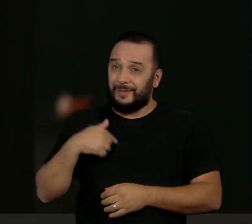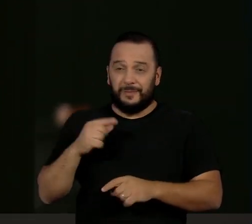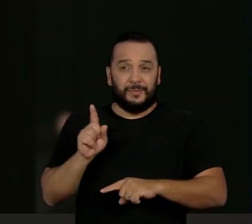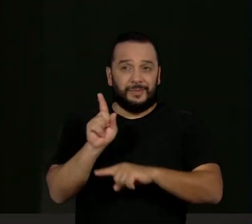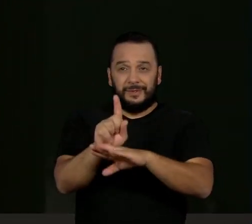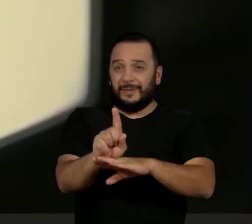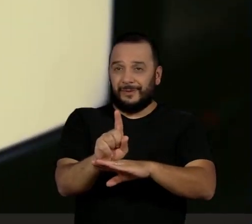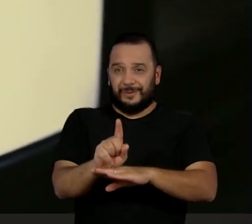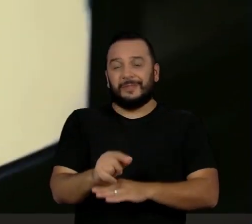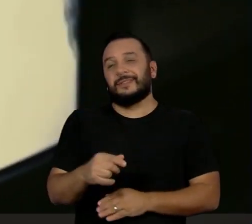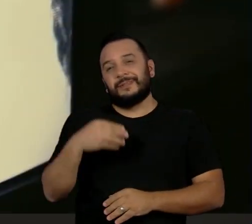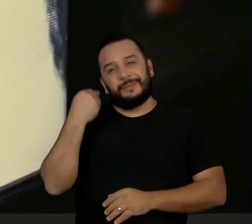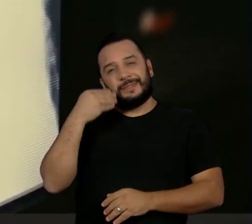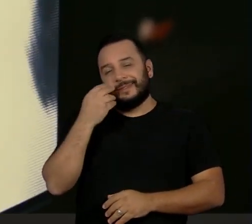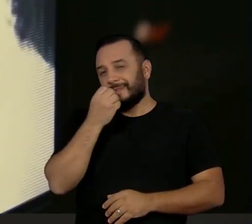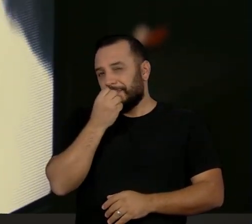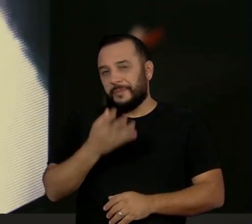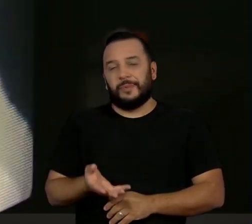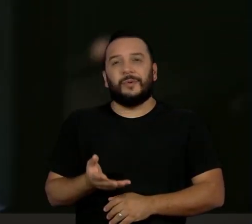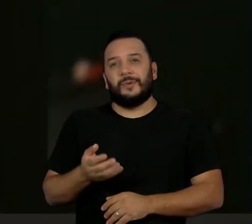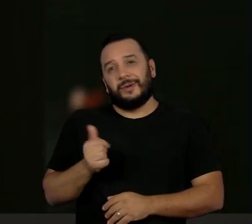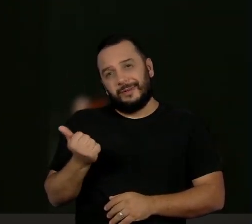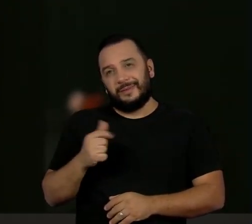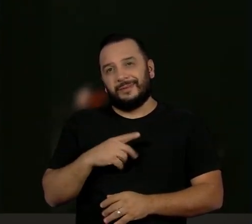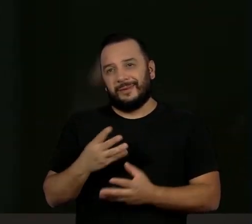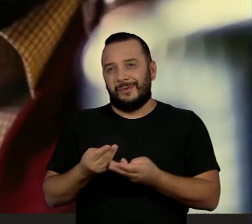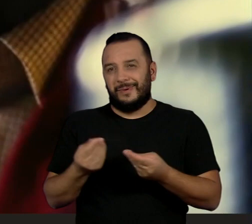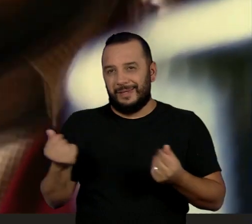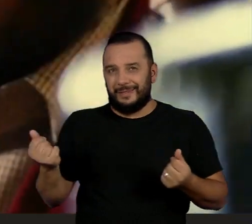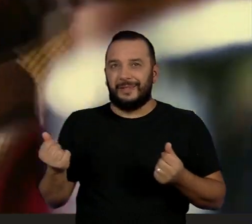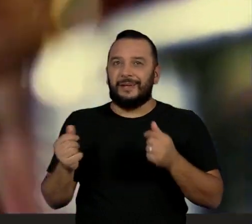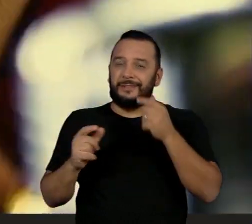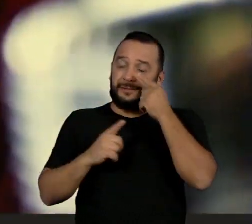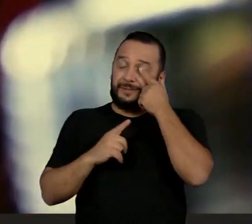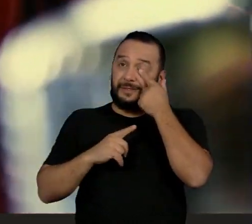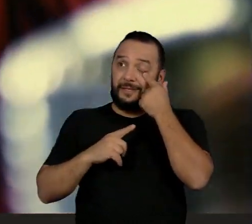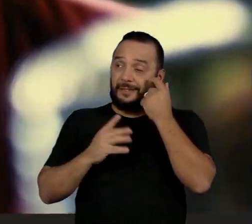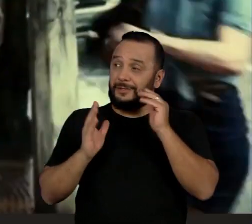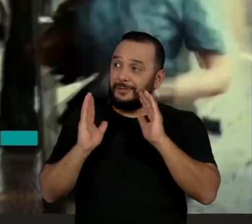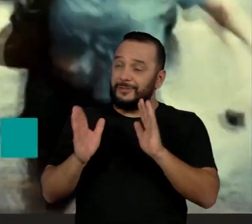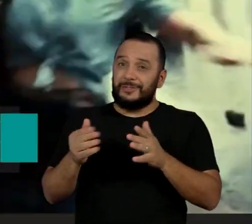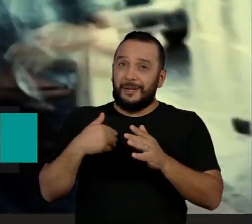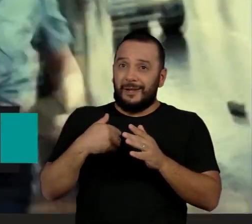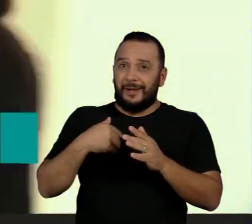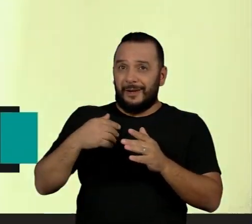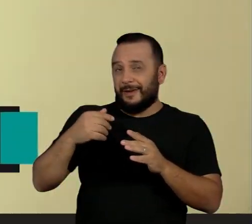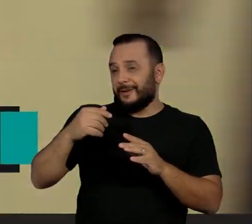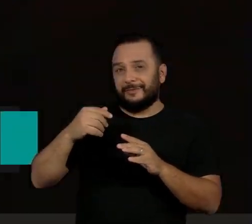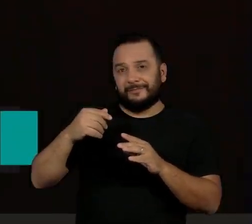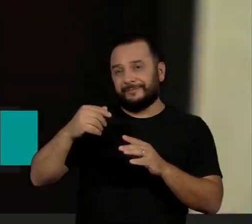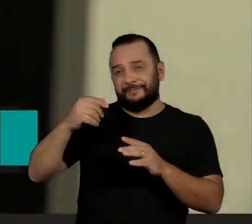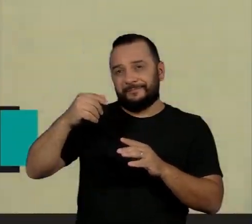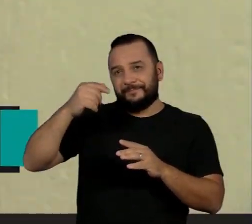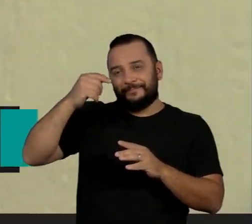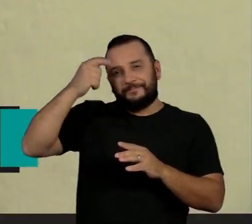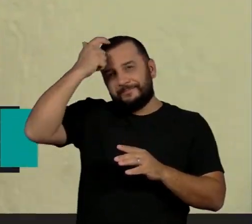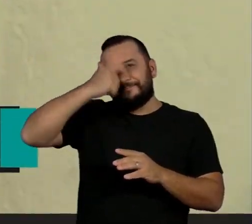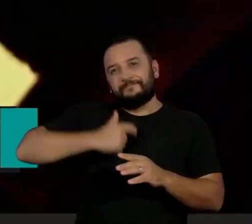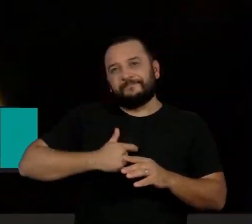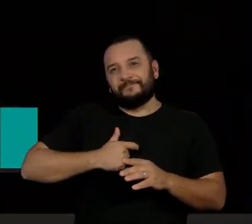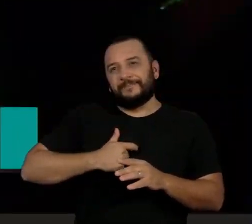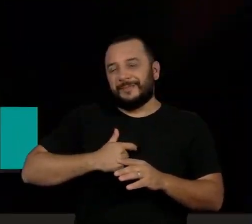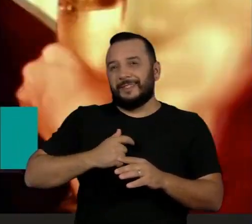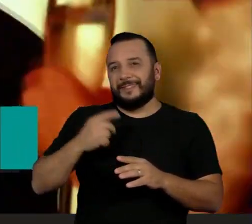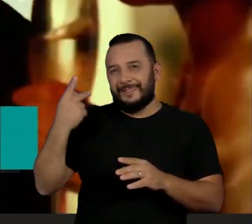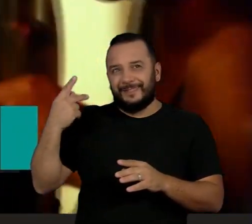porque o Otávio tem essa qualidade de ter essa personalidade muito agregadora, de ser um ator muito